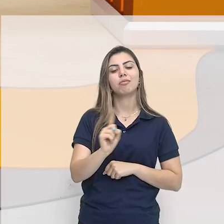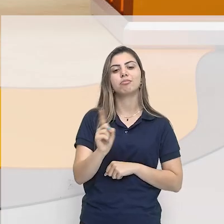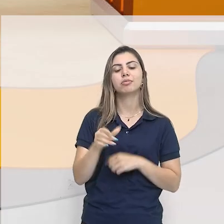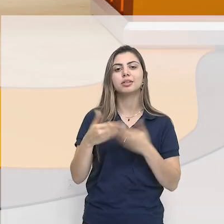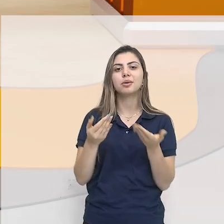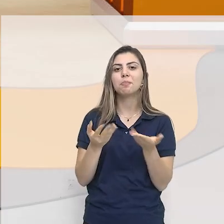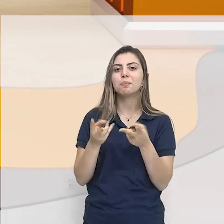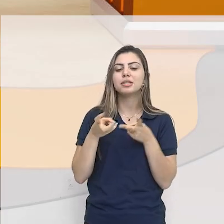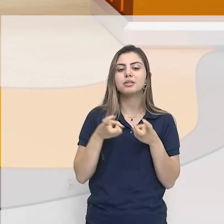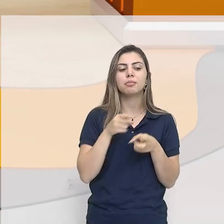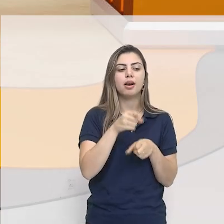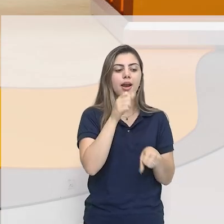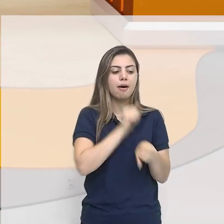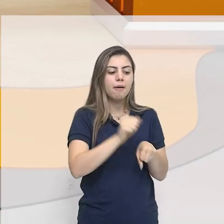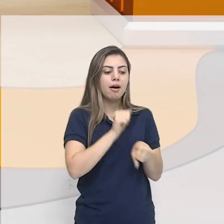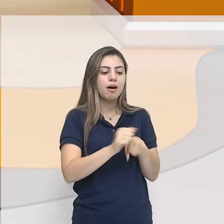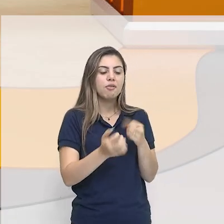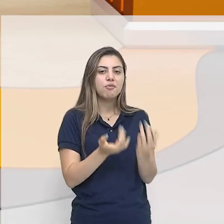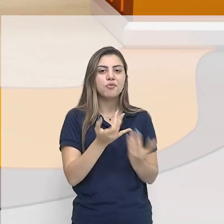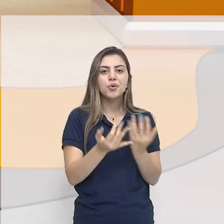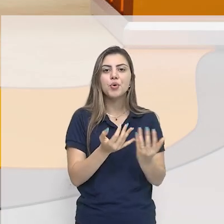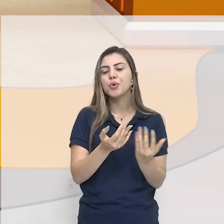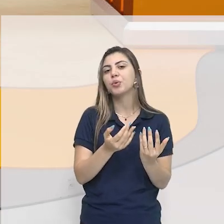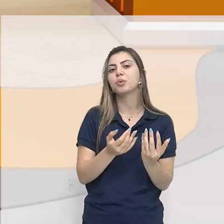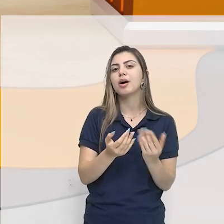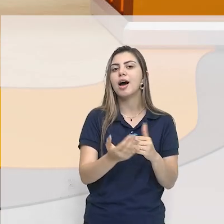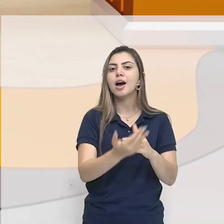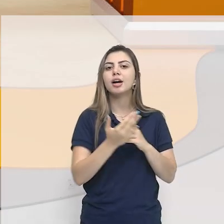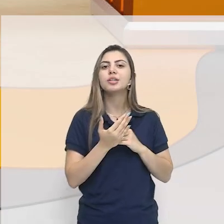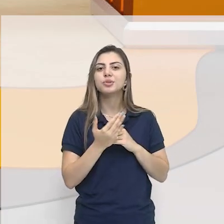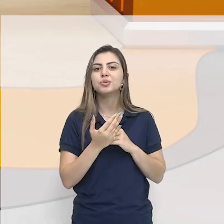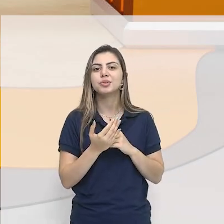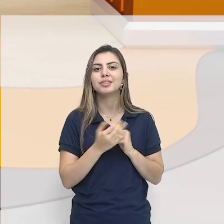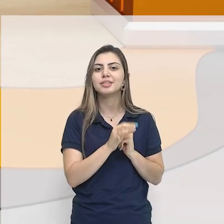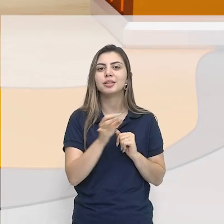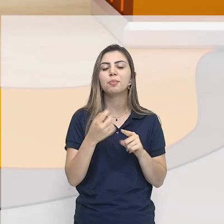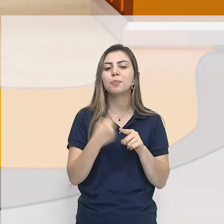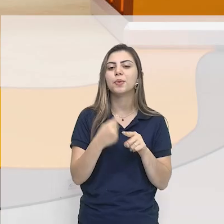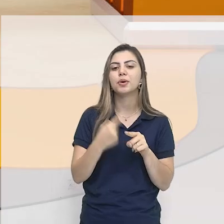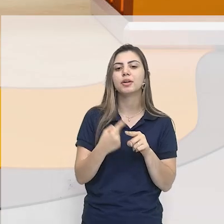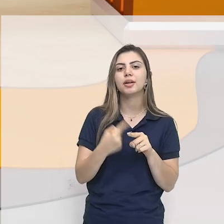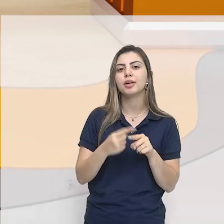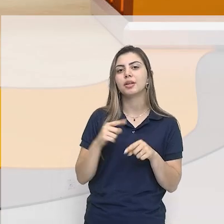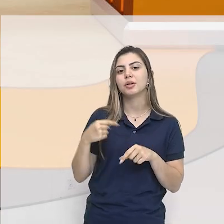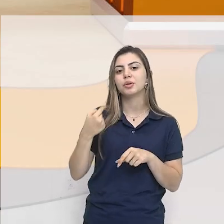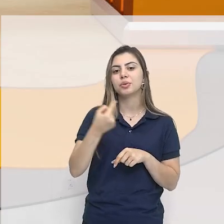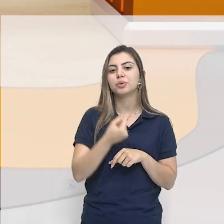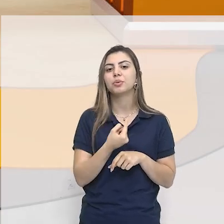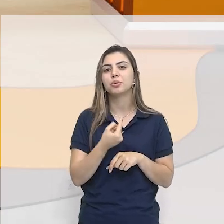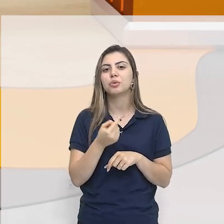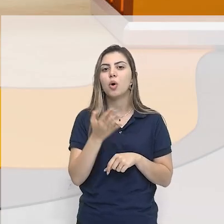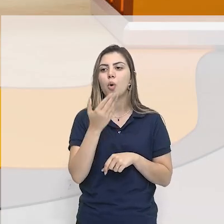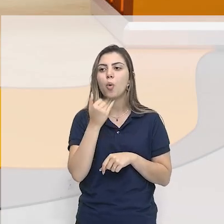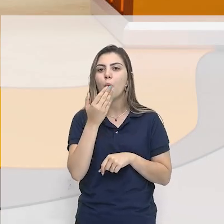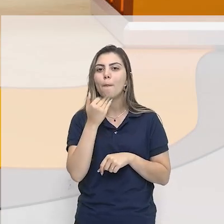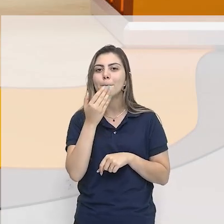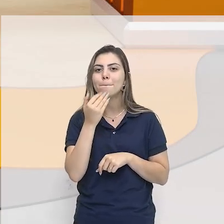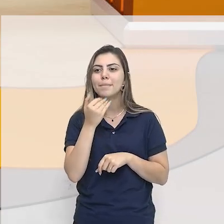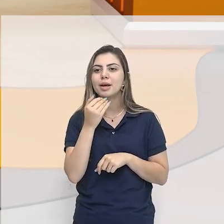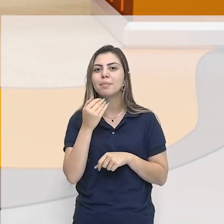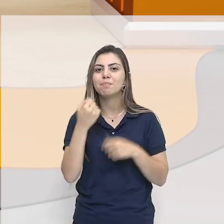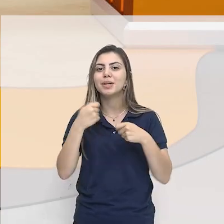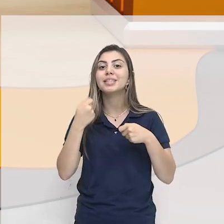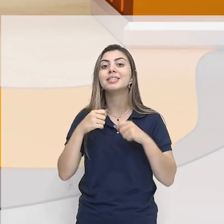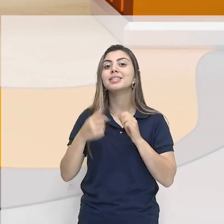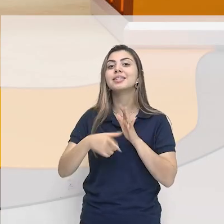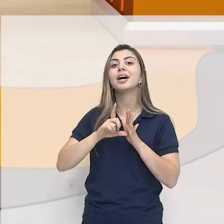fogo, percebam também, a gente come alimentos, teoricamente, em sua maioria, sem ser cozidos?